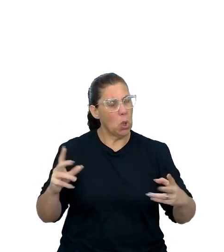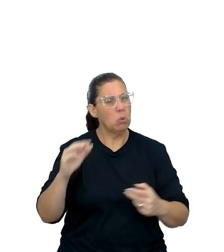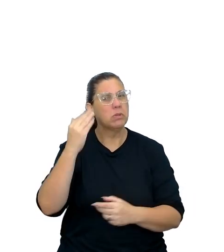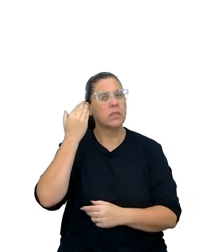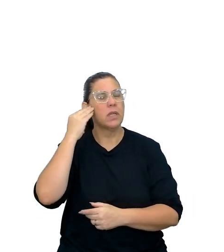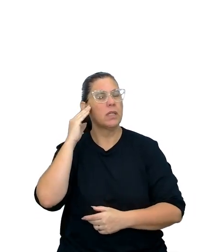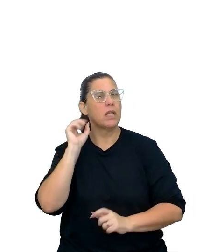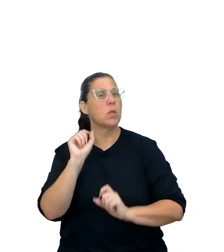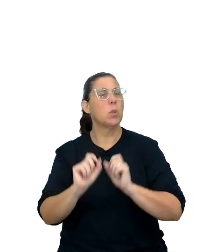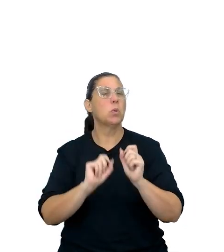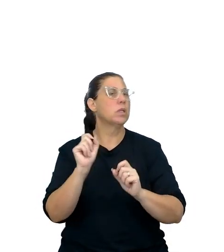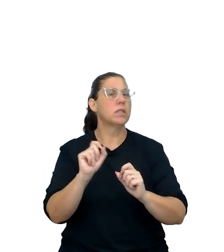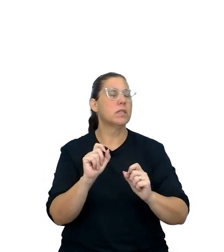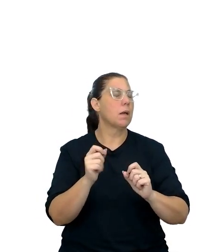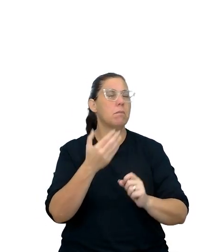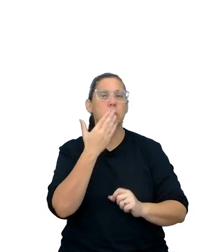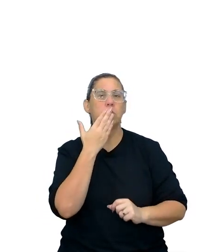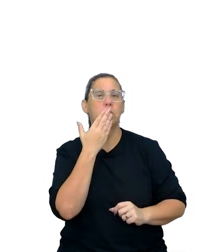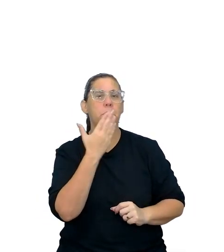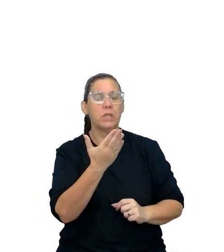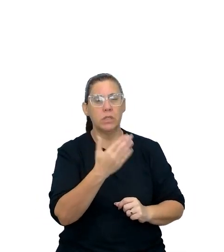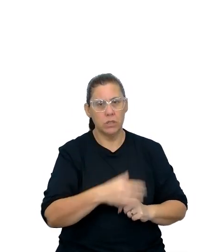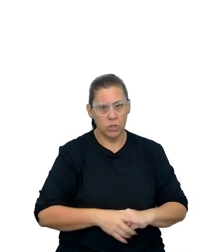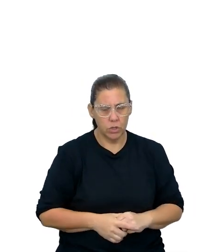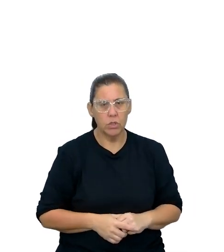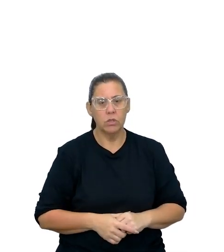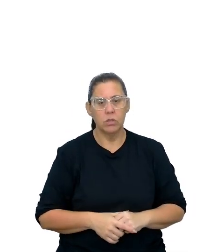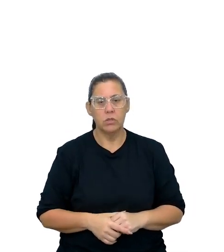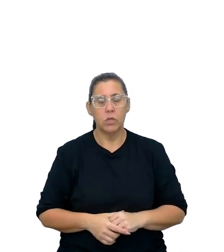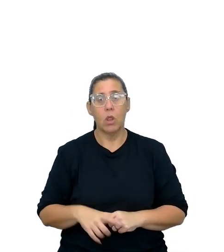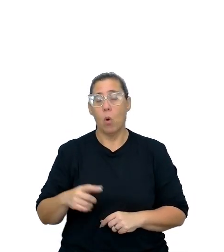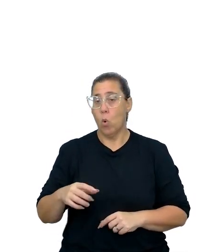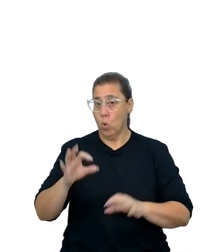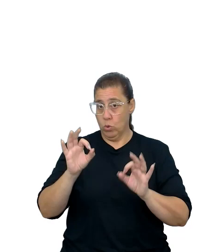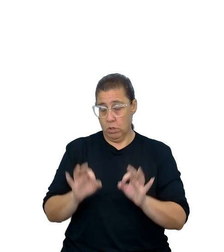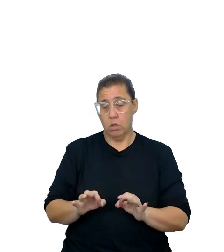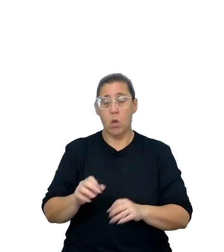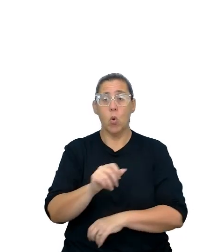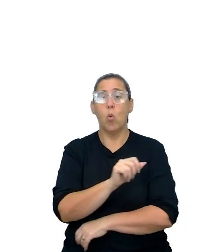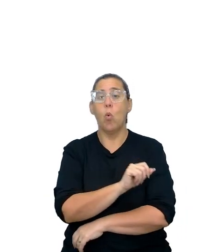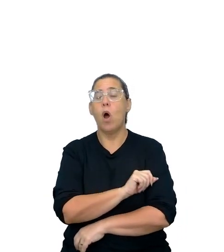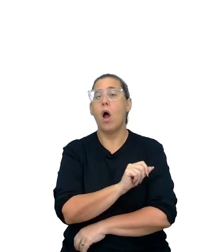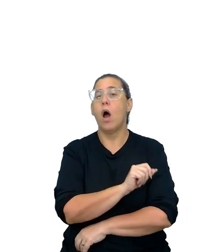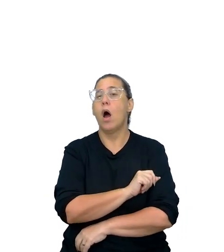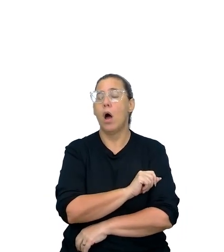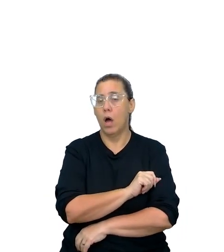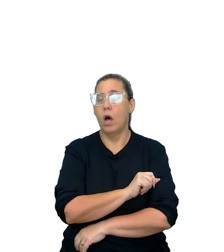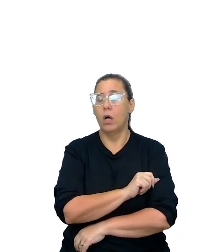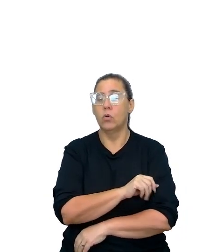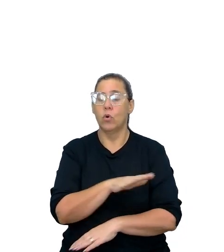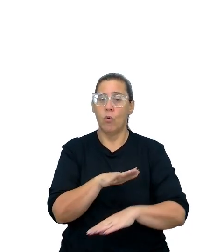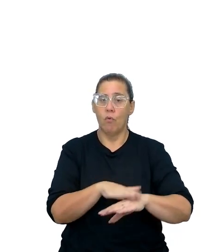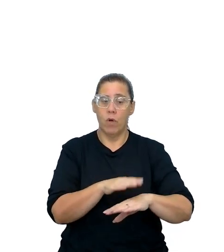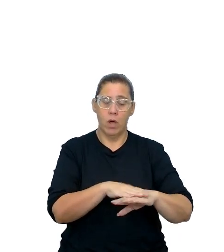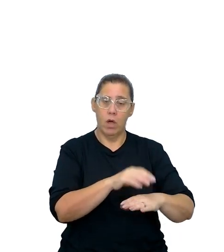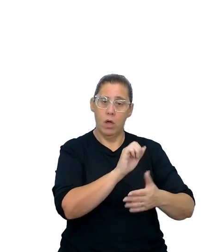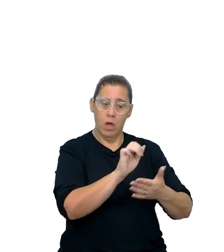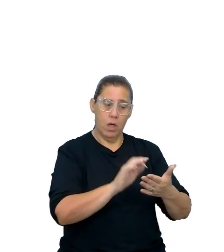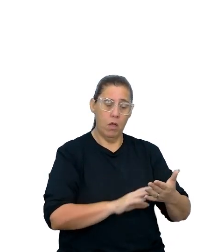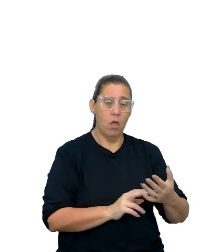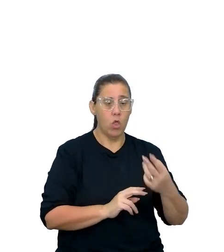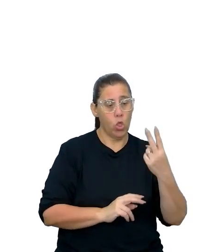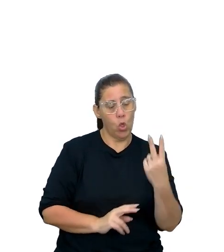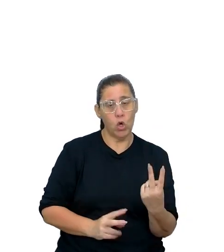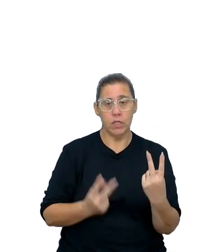que está sendo solicitado. Então o ideal é que os estudantes realizem essas atividades em